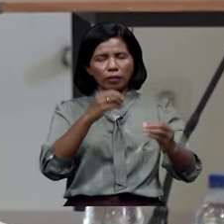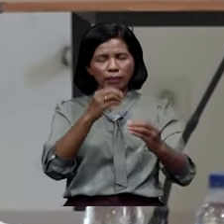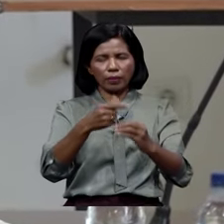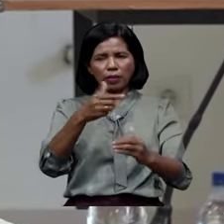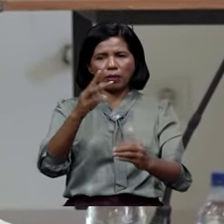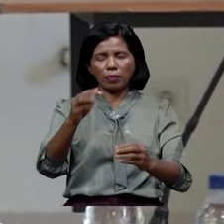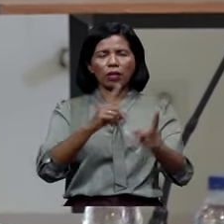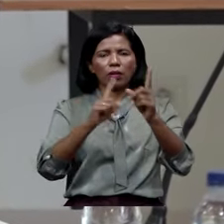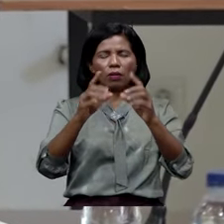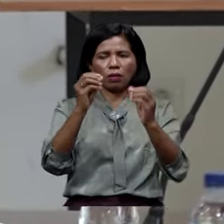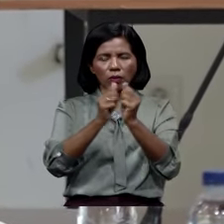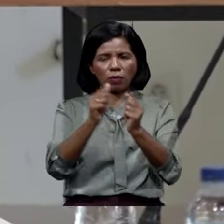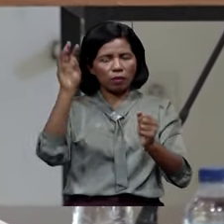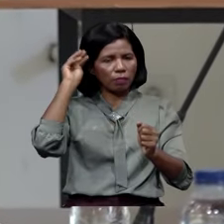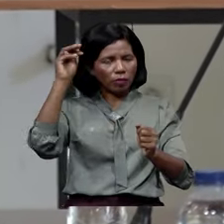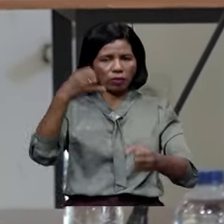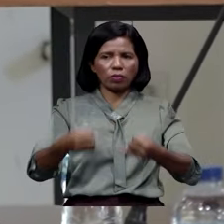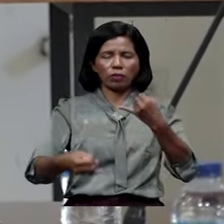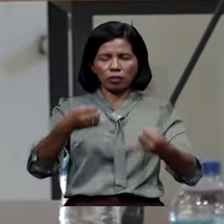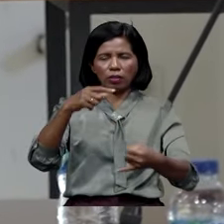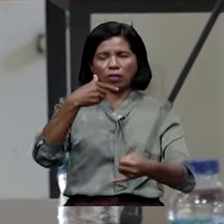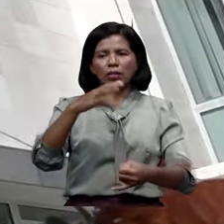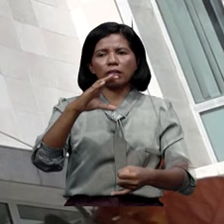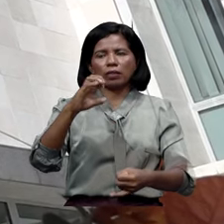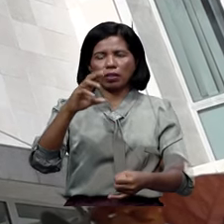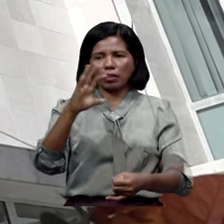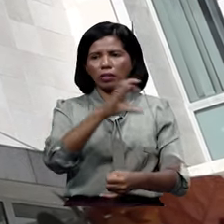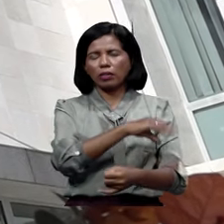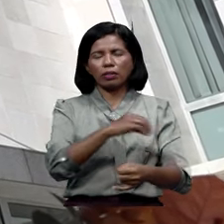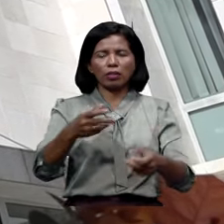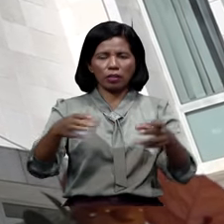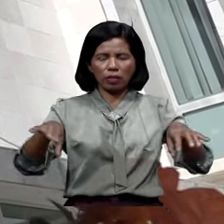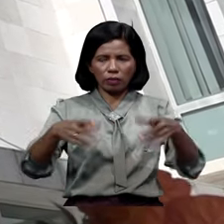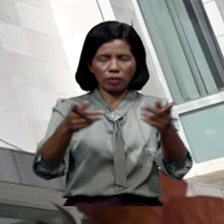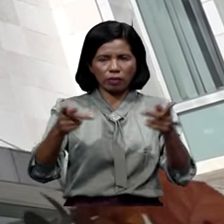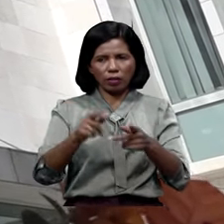Ziamententa confirma ministro Justiça César Ornai e a serviço Fatin, mas vê